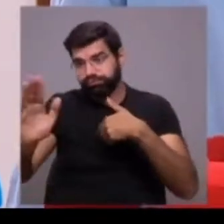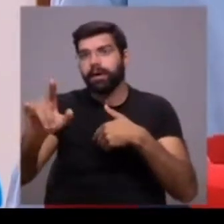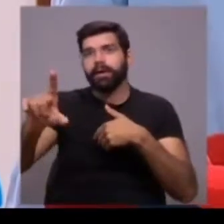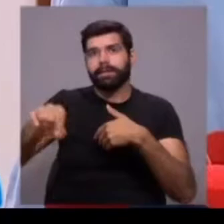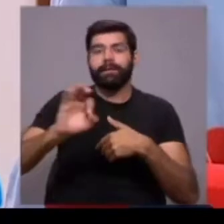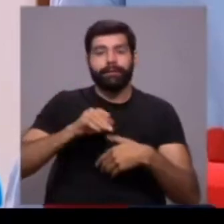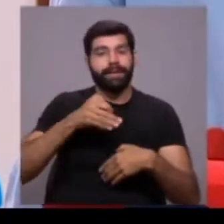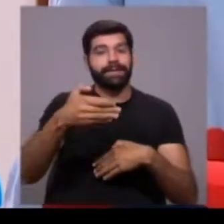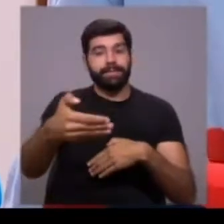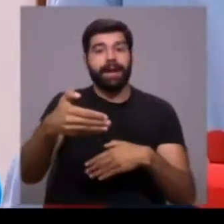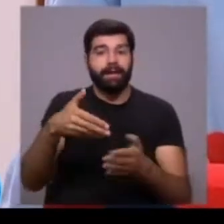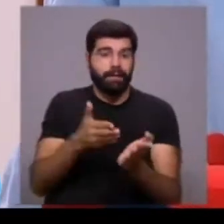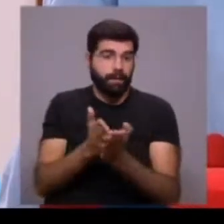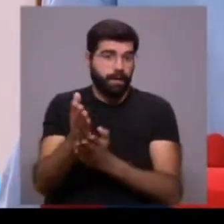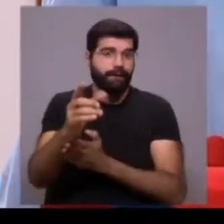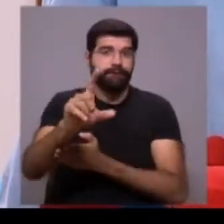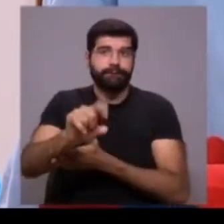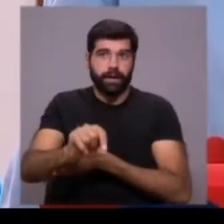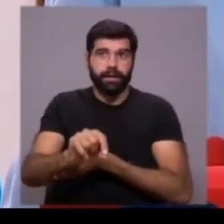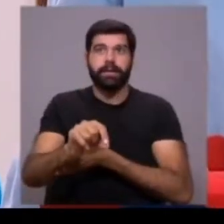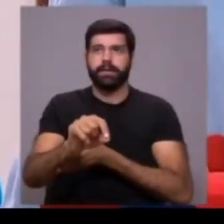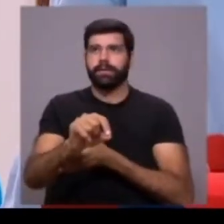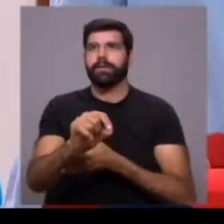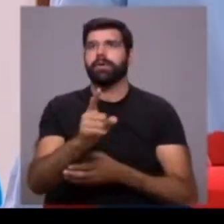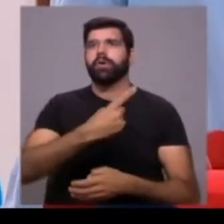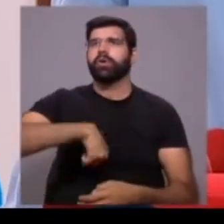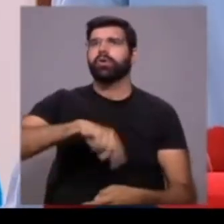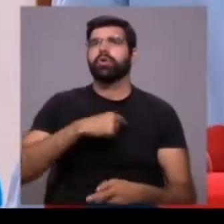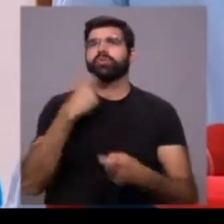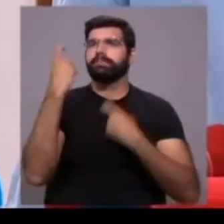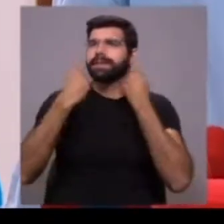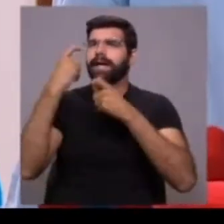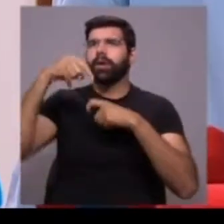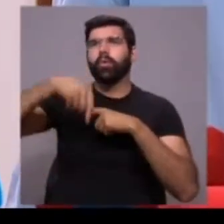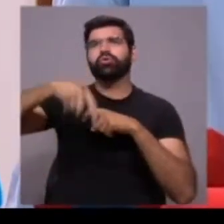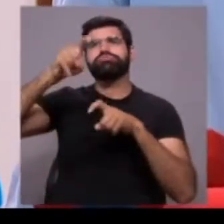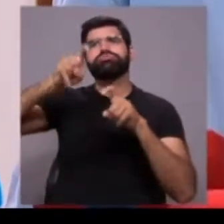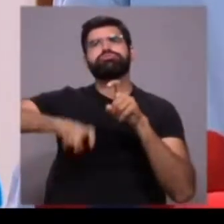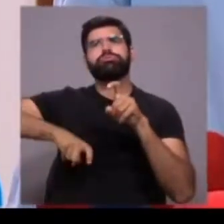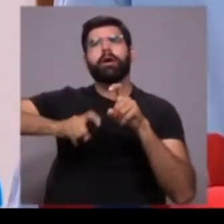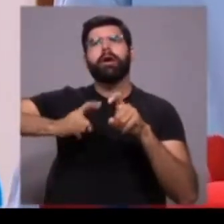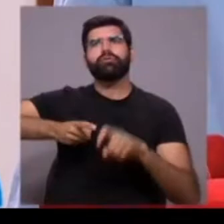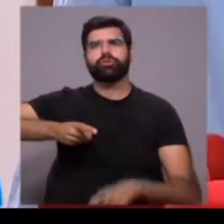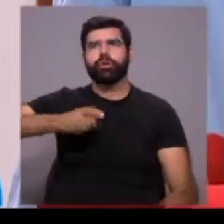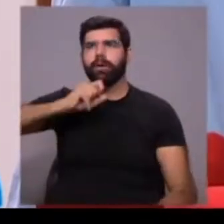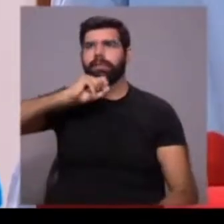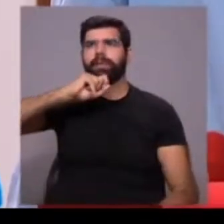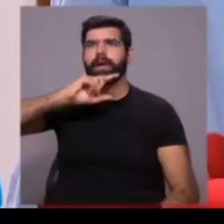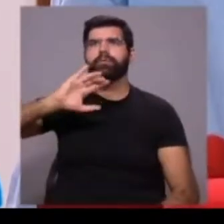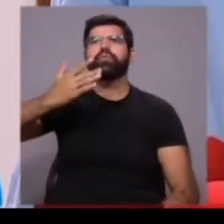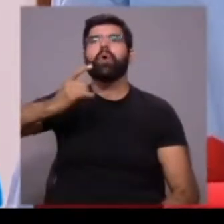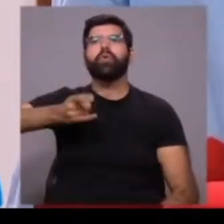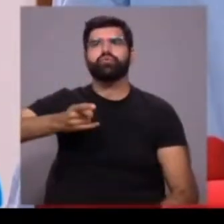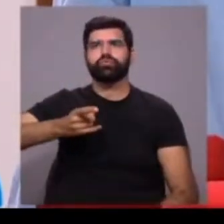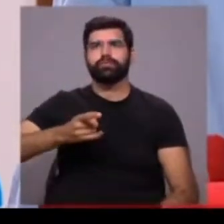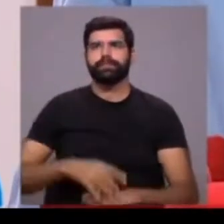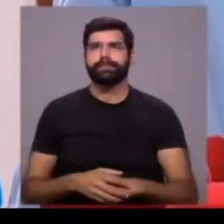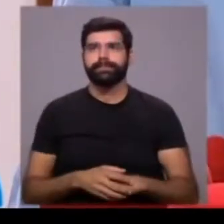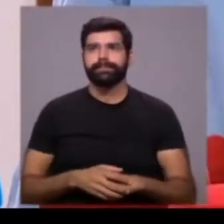e portanto aquilo que vamos ponderar hoje ao longo do dia e com grande probabilidade é a necessidade de